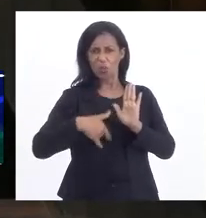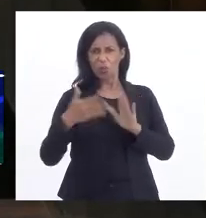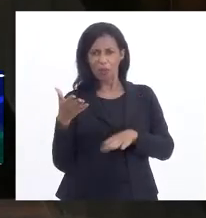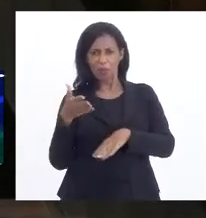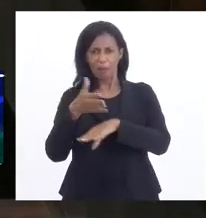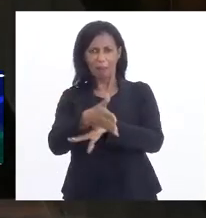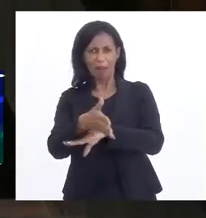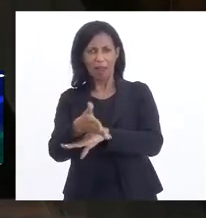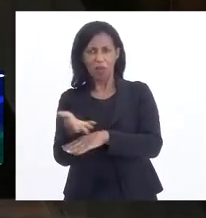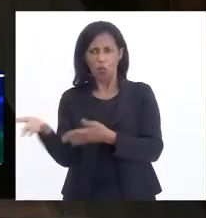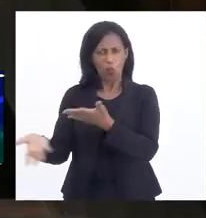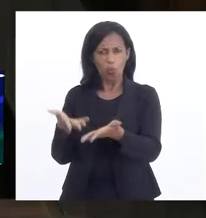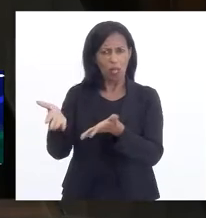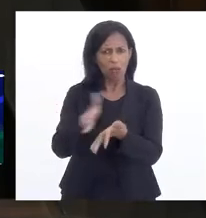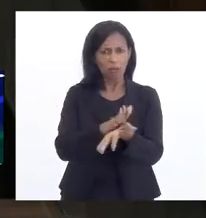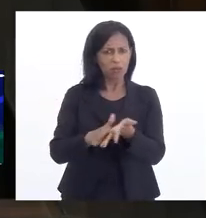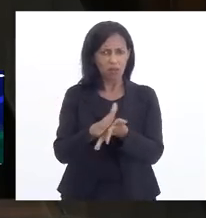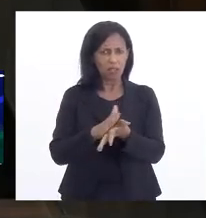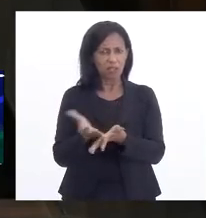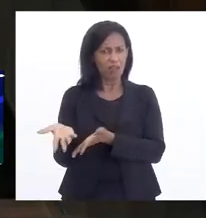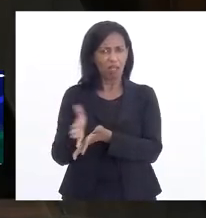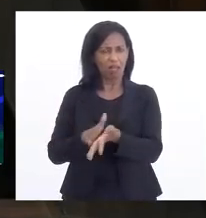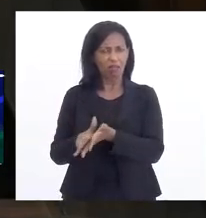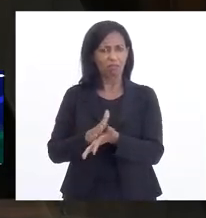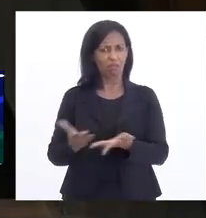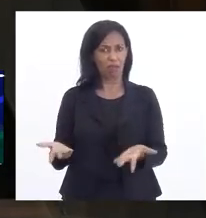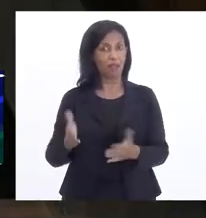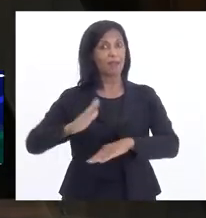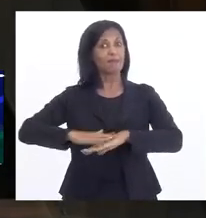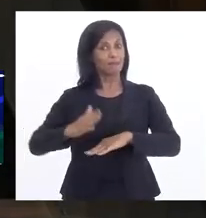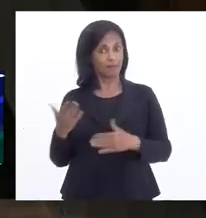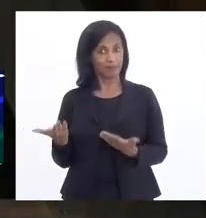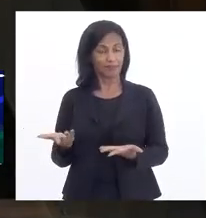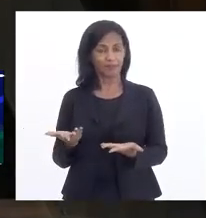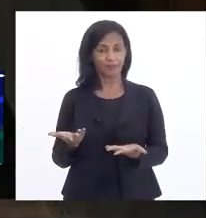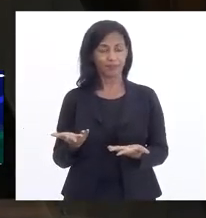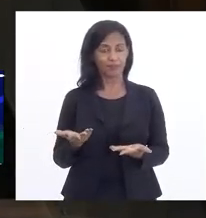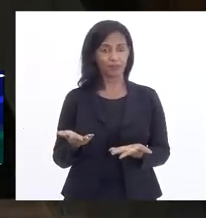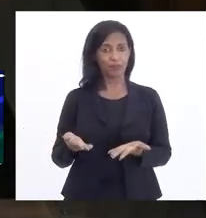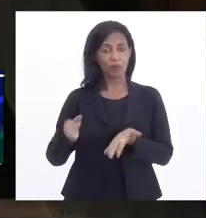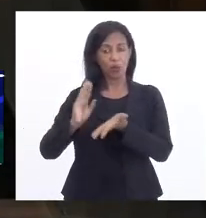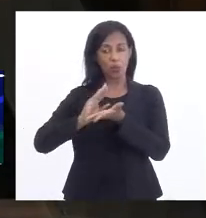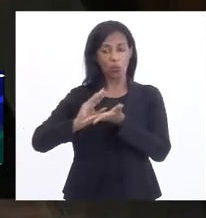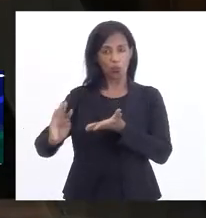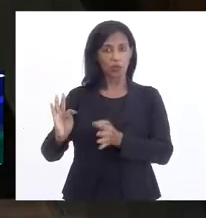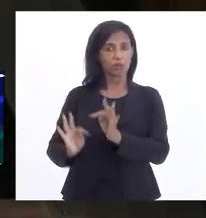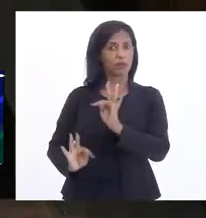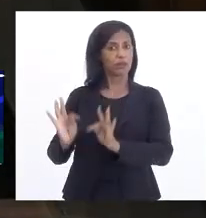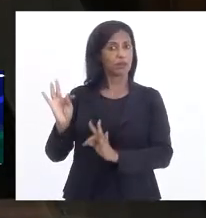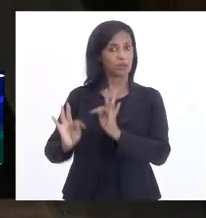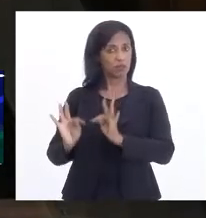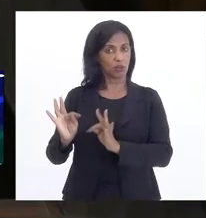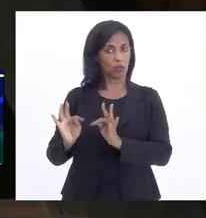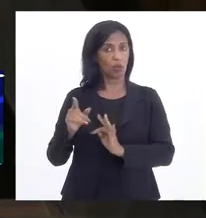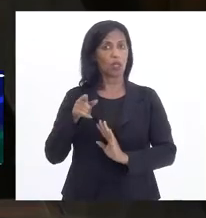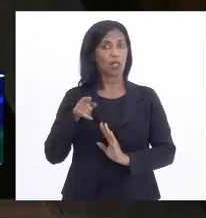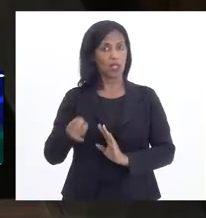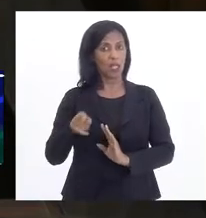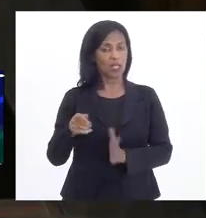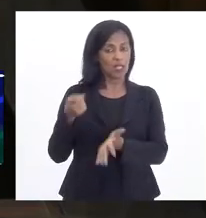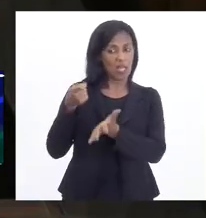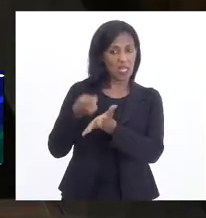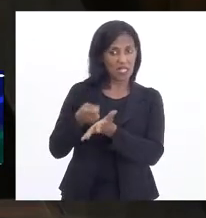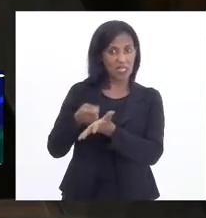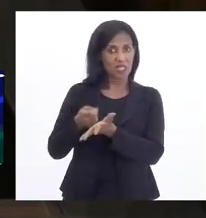eventos, nenhum cuidado, absolutamente nenhum cuidado. E mais, o auxílio tecnológico, esse cujas exigências